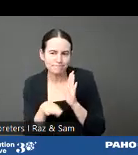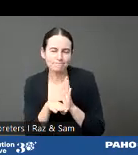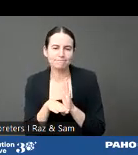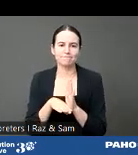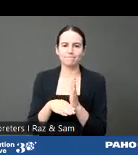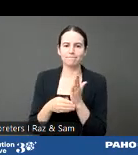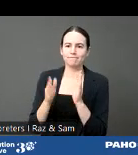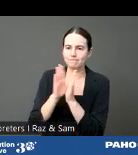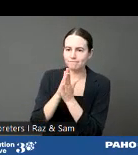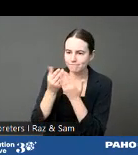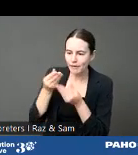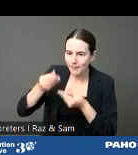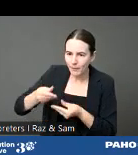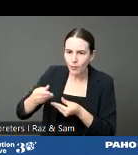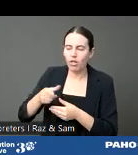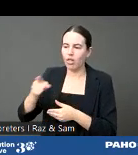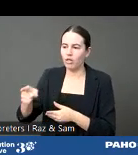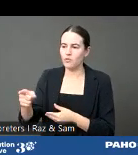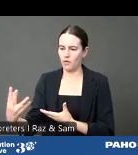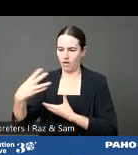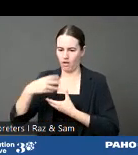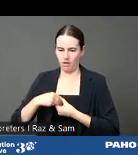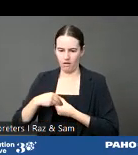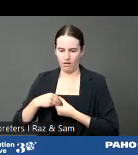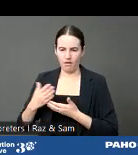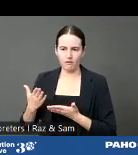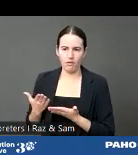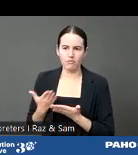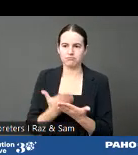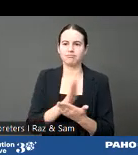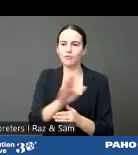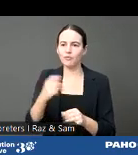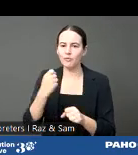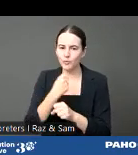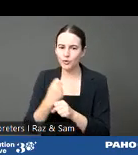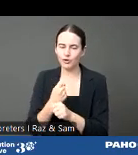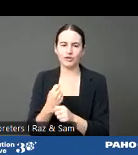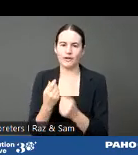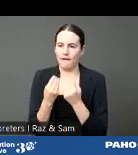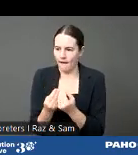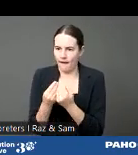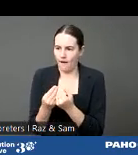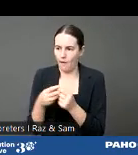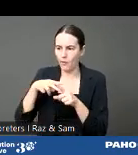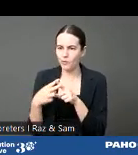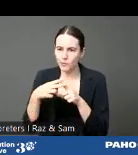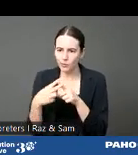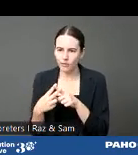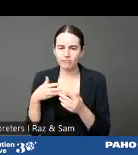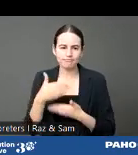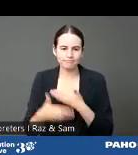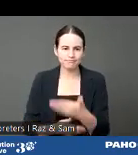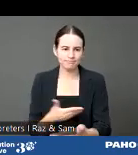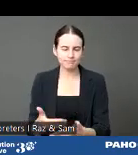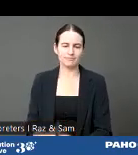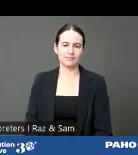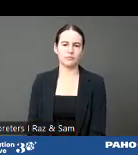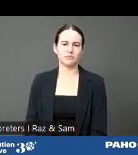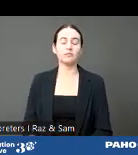luta contra as doenças, assim como informações e também o portal de dados